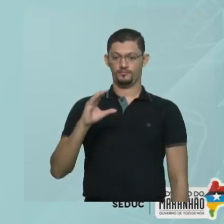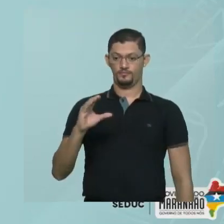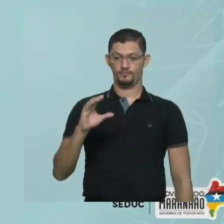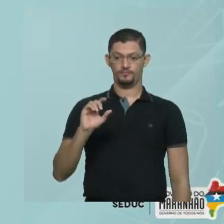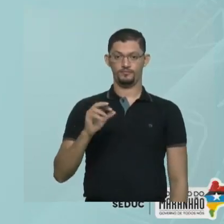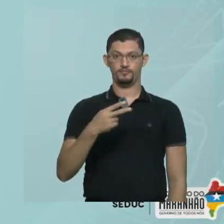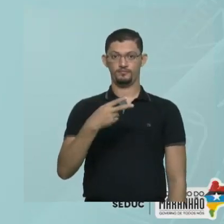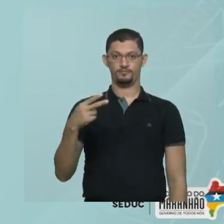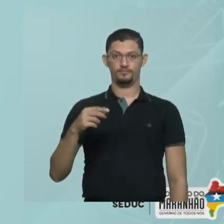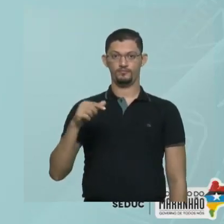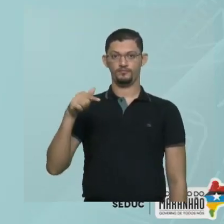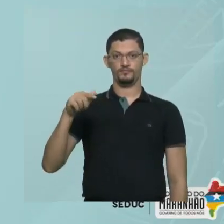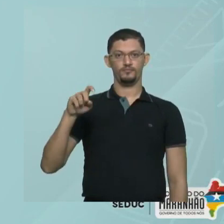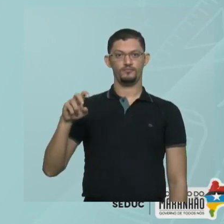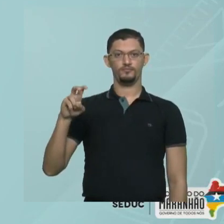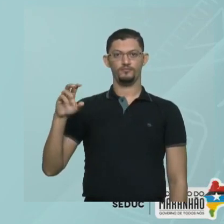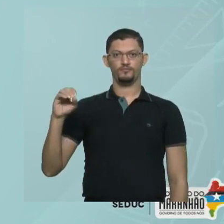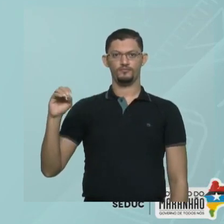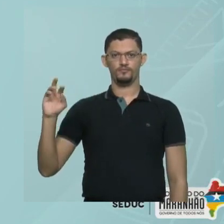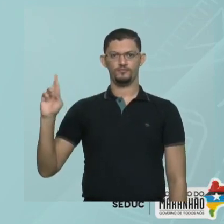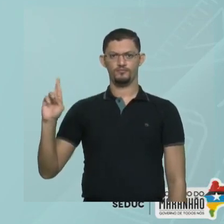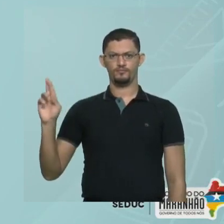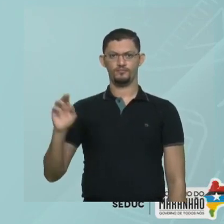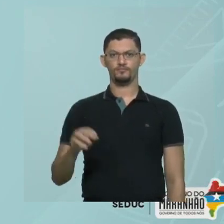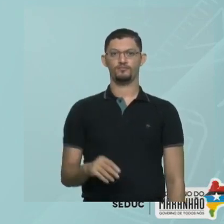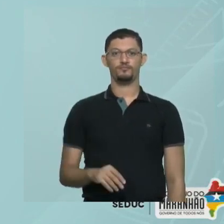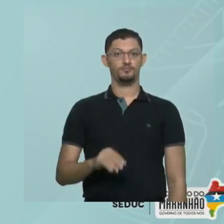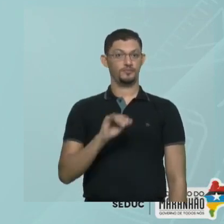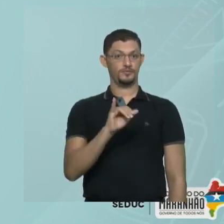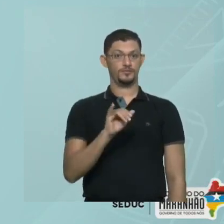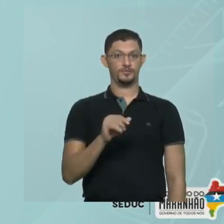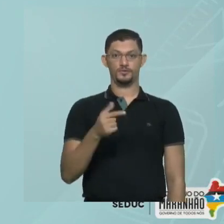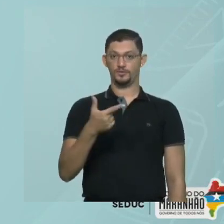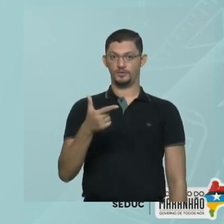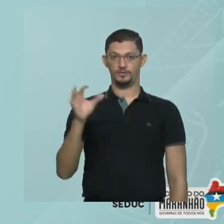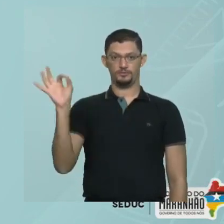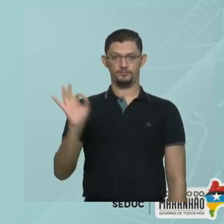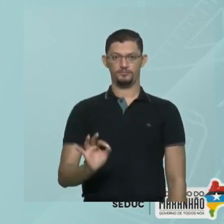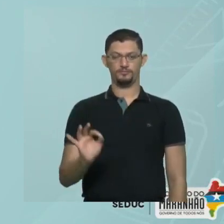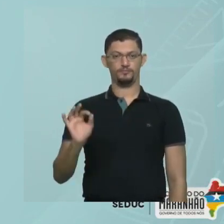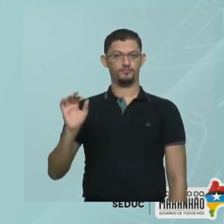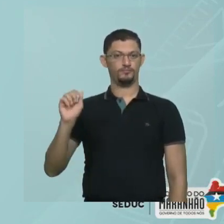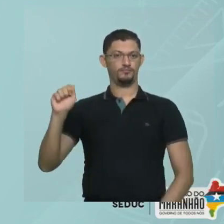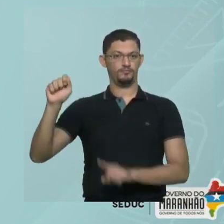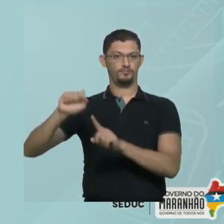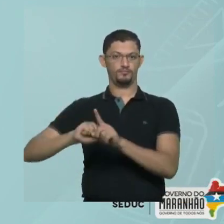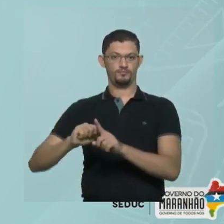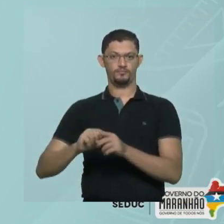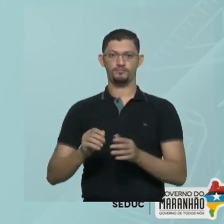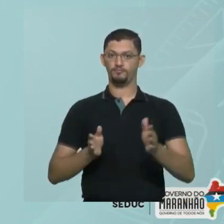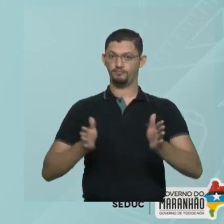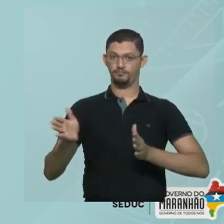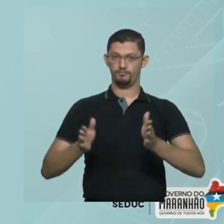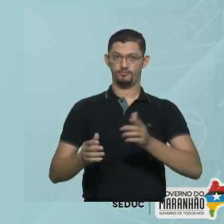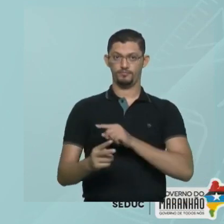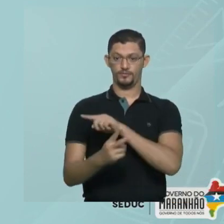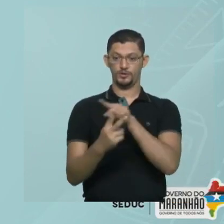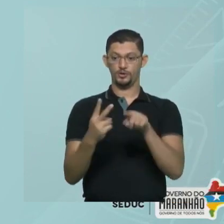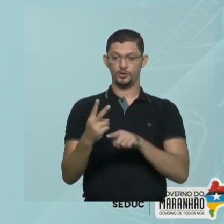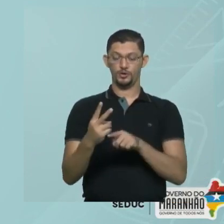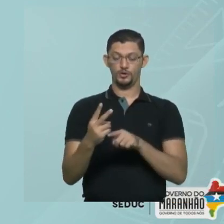capital é R$ 7.500. A minha taxa, 2% ao mês. O meu tempo,